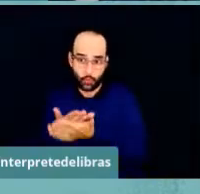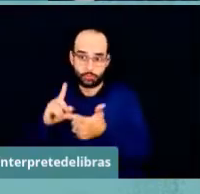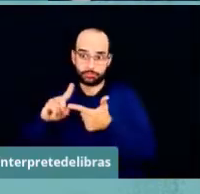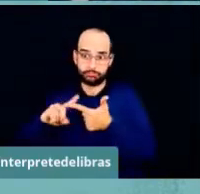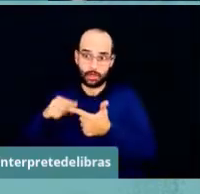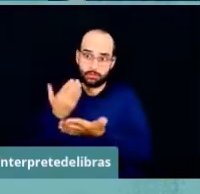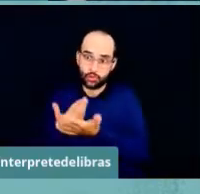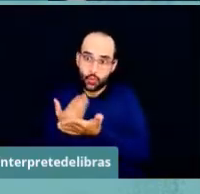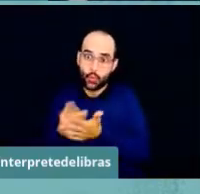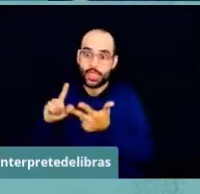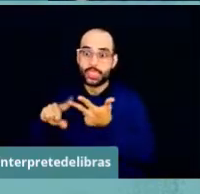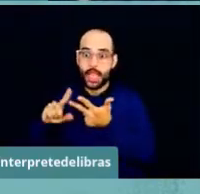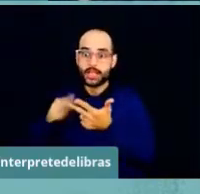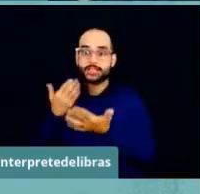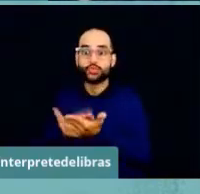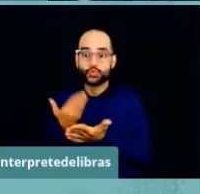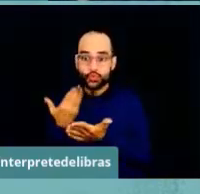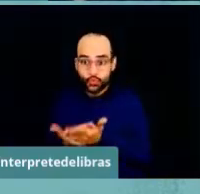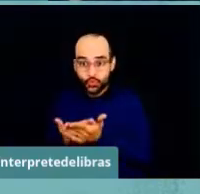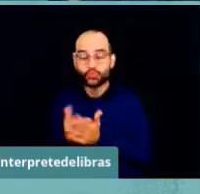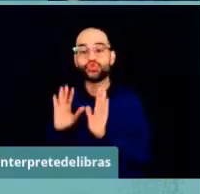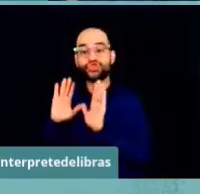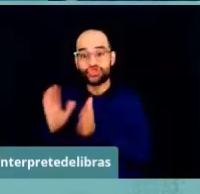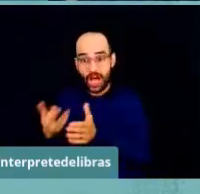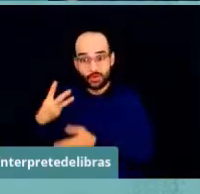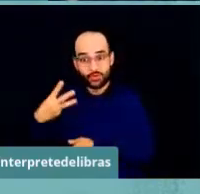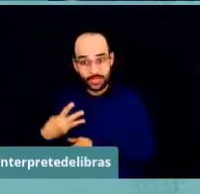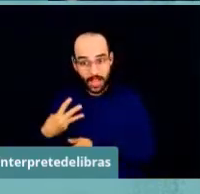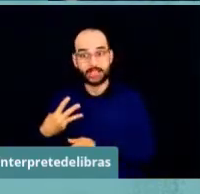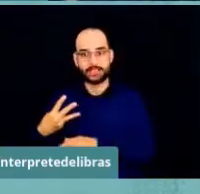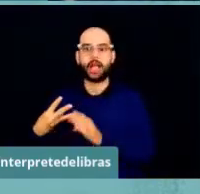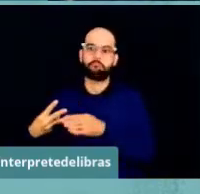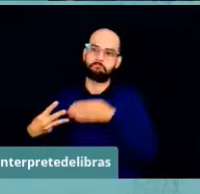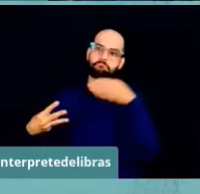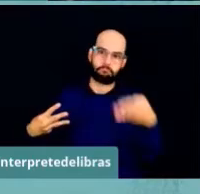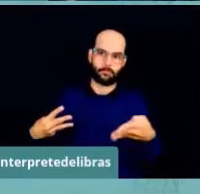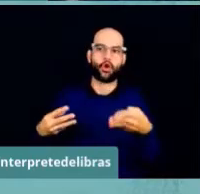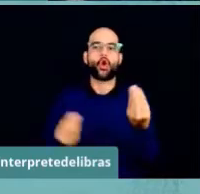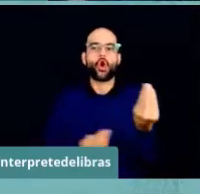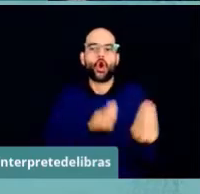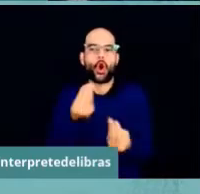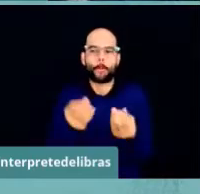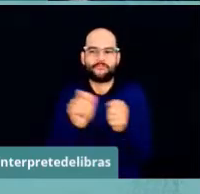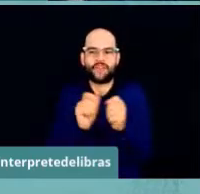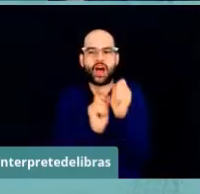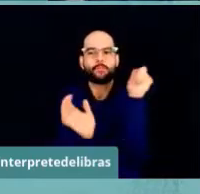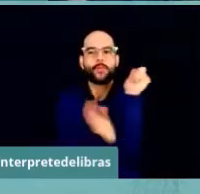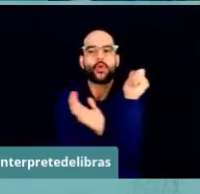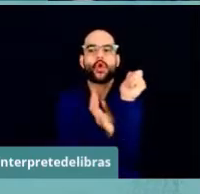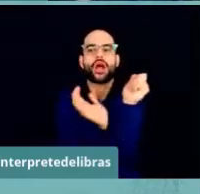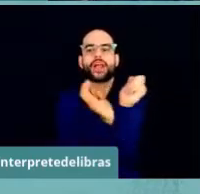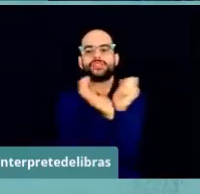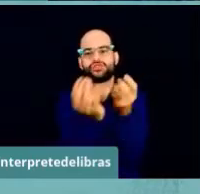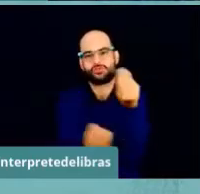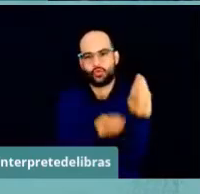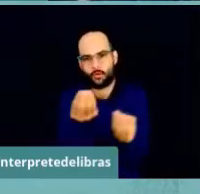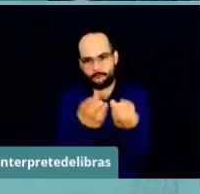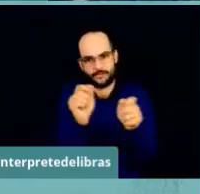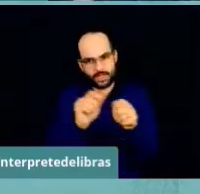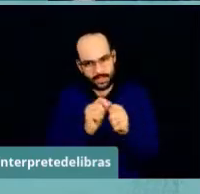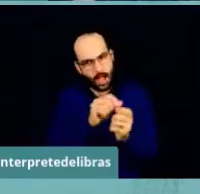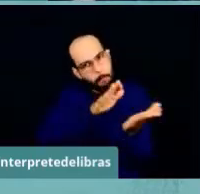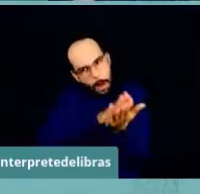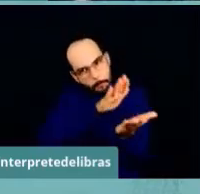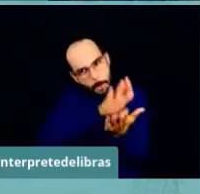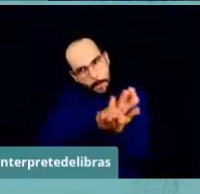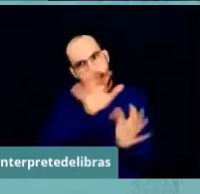gente vai passar, então, para a parte burocrática de fabricação, de distribuição e aprovação pela Anvisa.